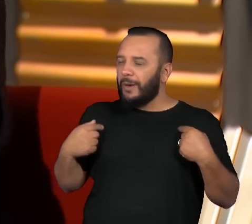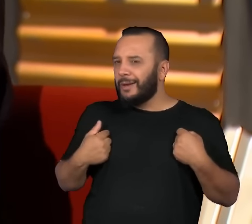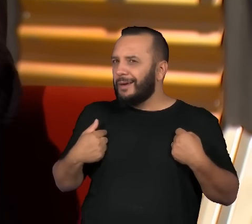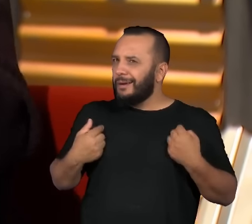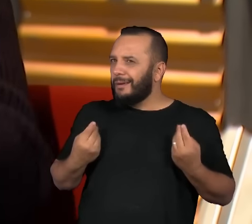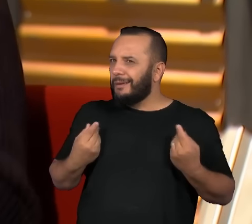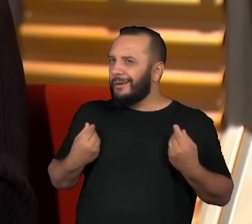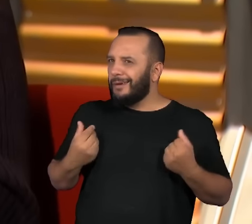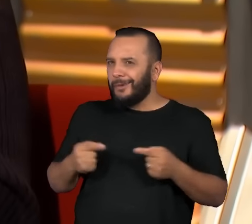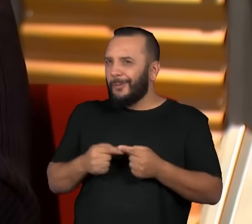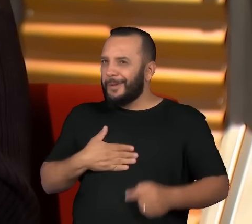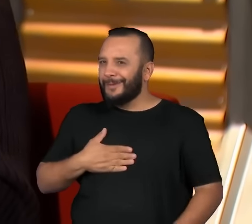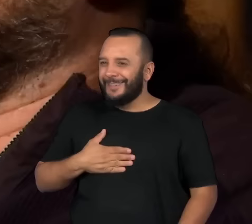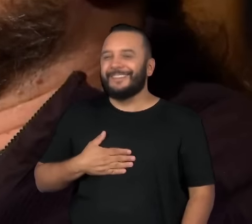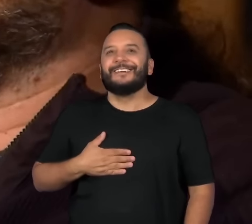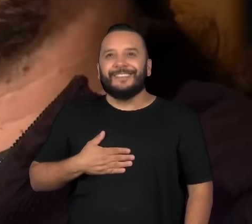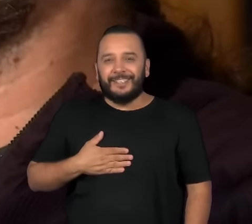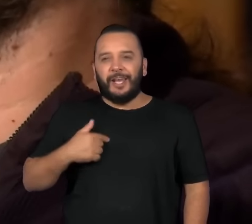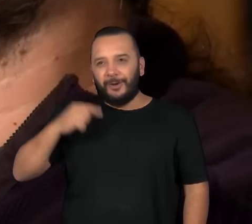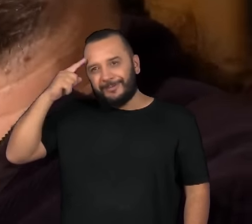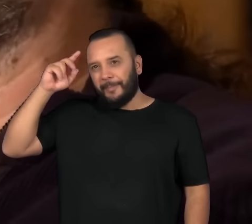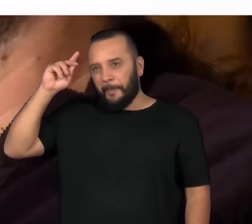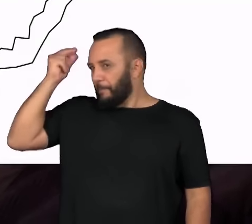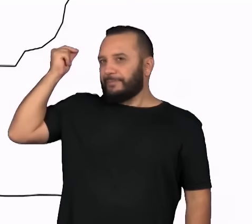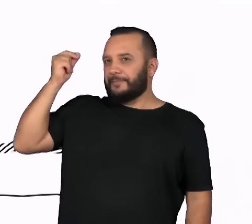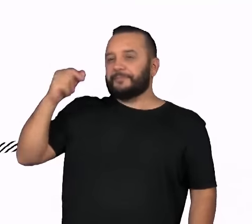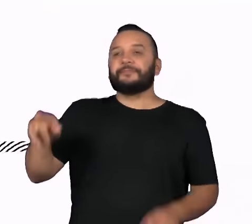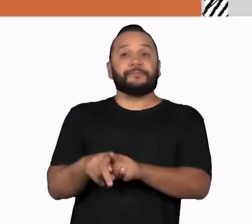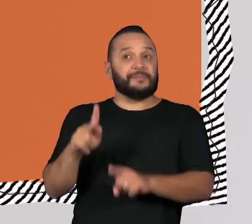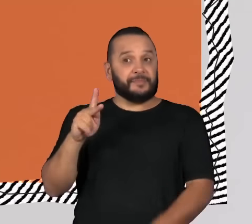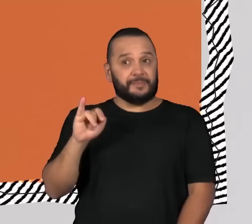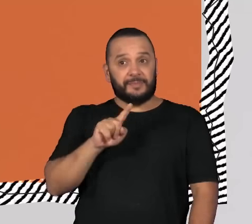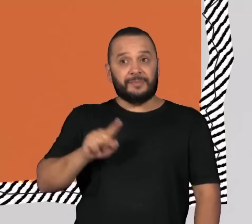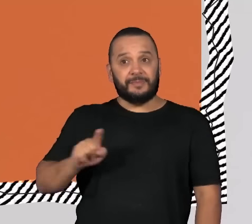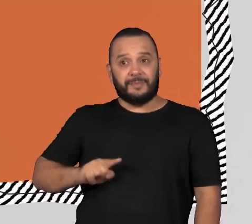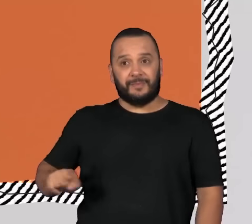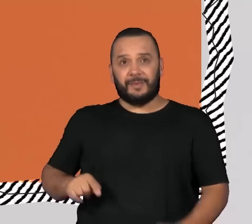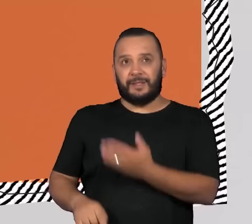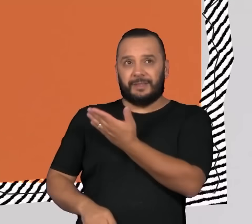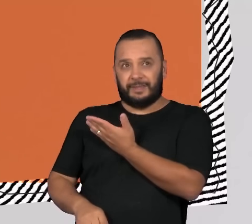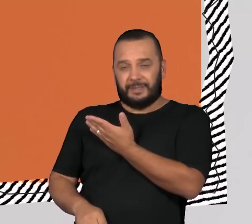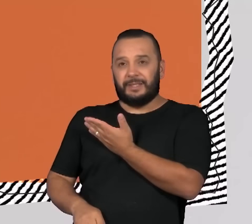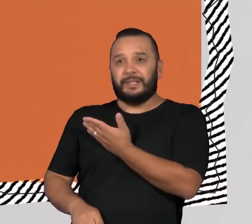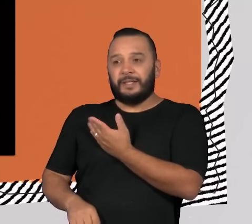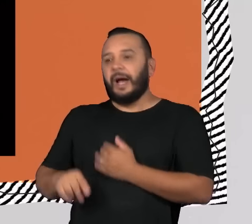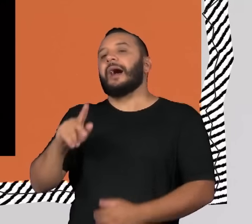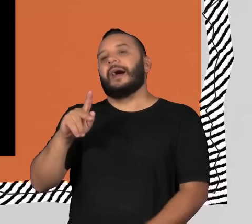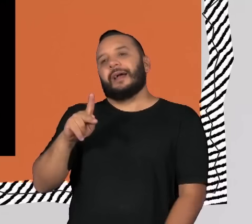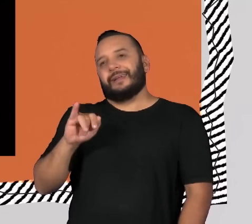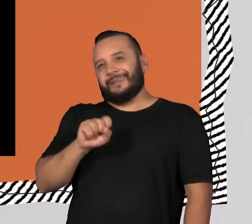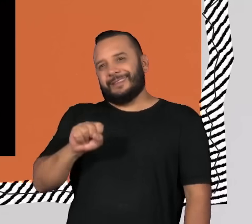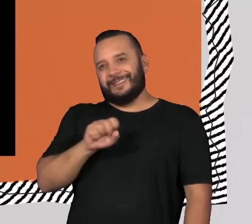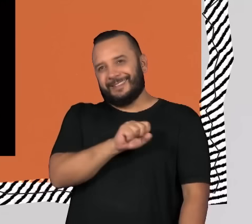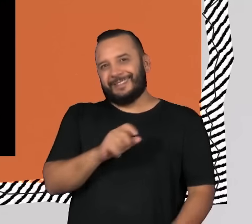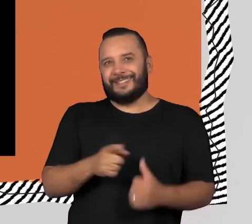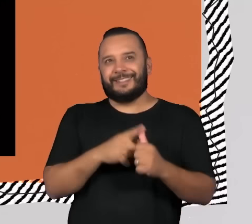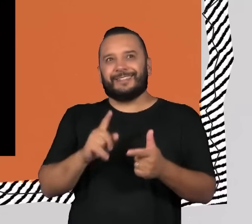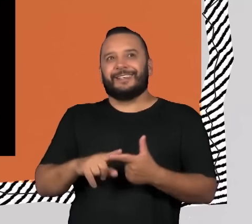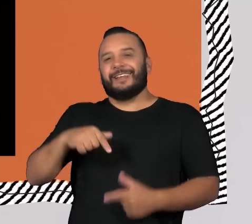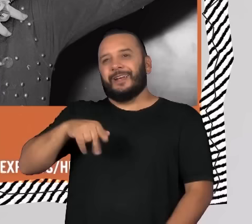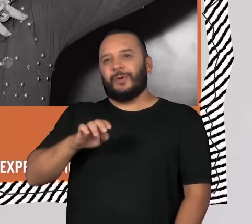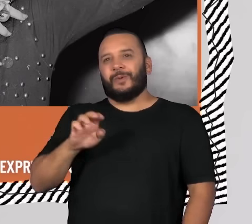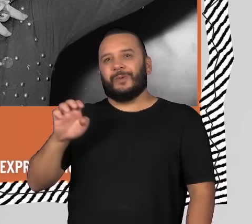e foi um clique, assim, né? E depois o Kiss, né? O Kiss e o Queen, que justamente foi o Alice Cooper que influenciou muito o Kiss a ser